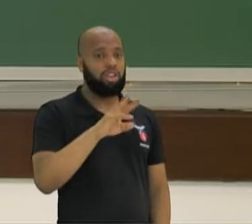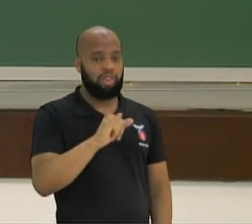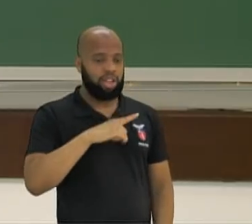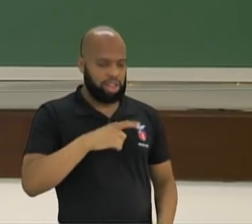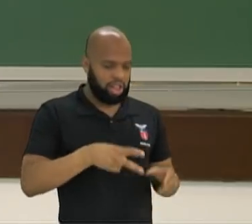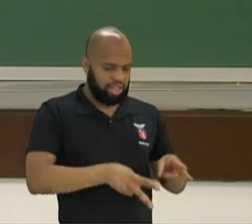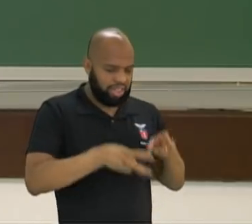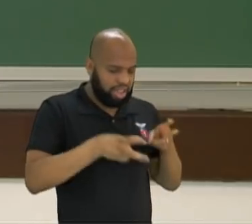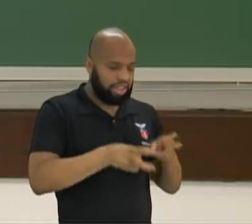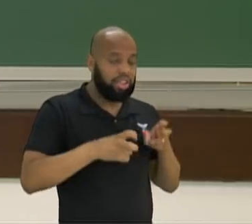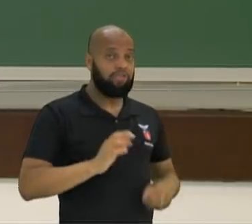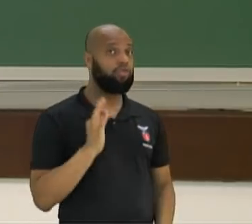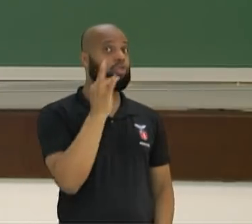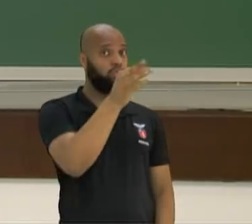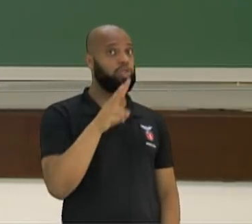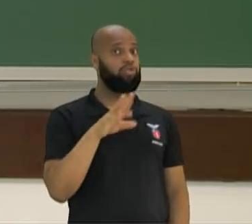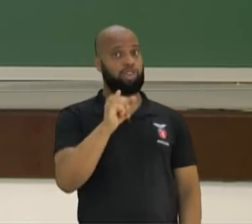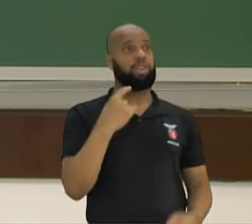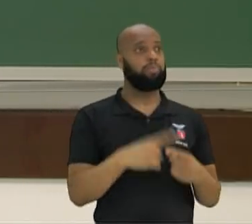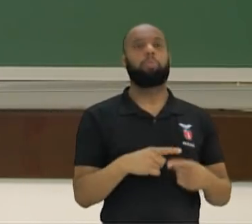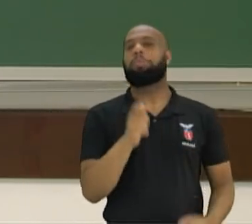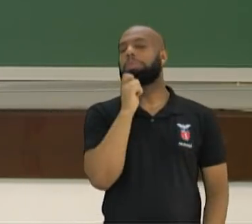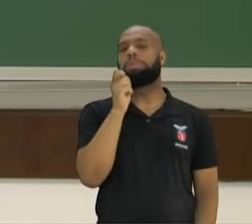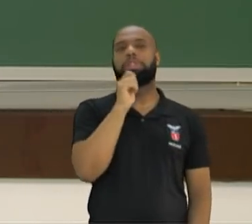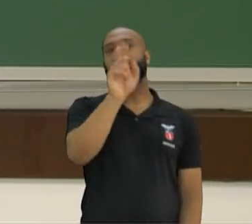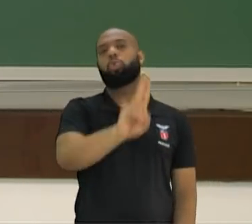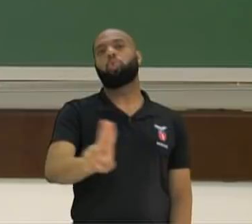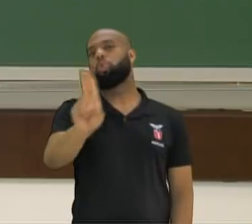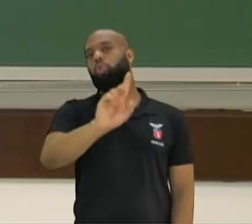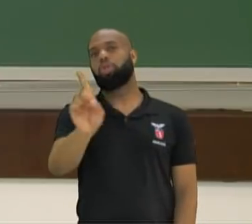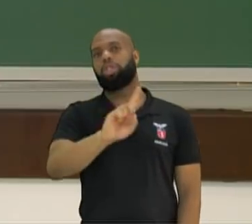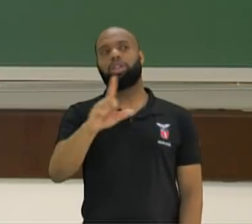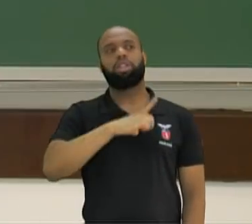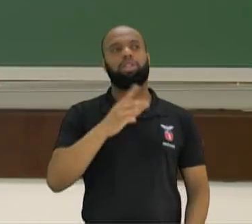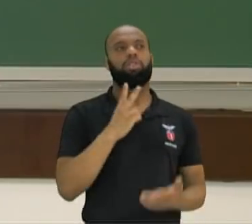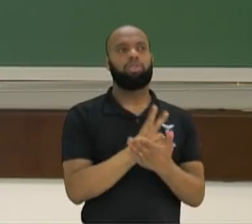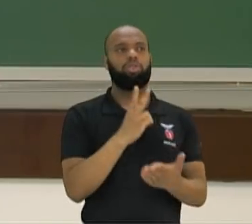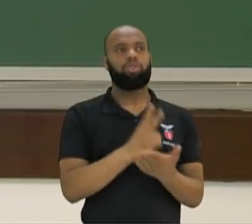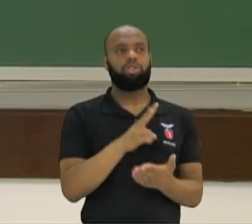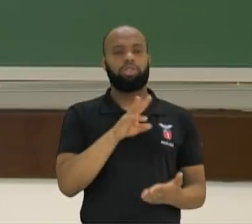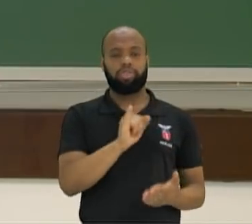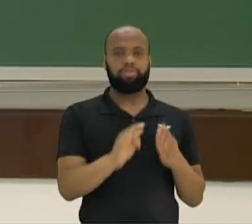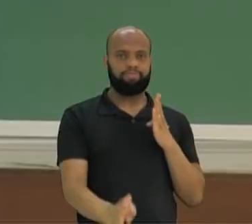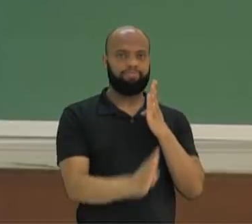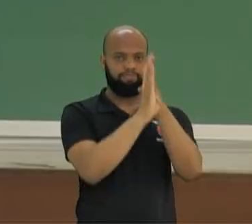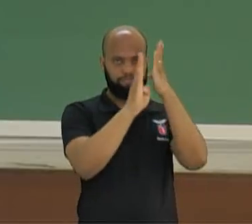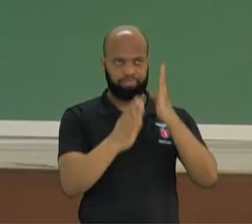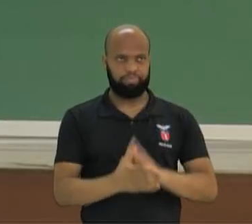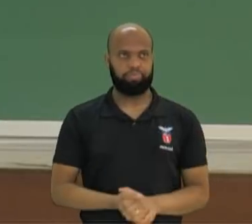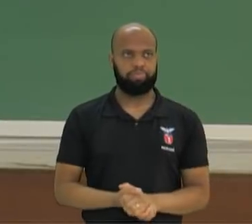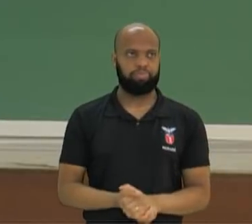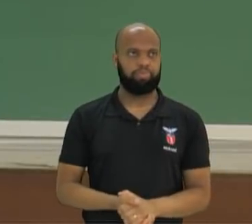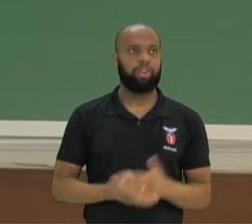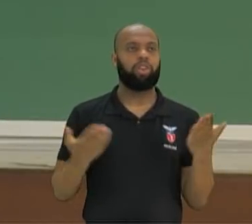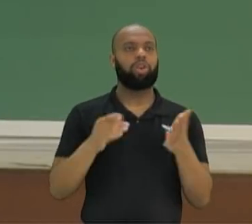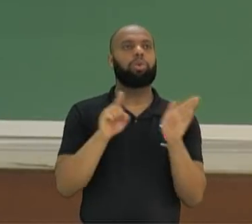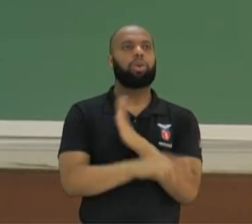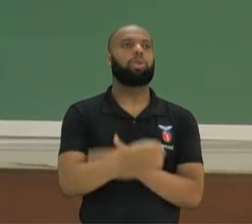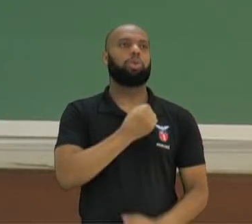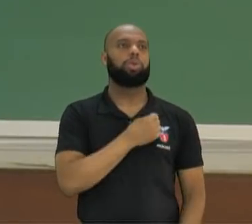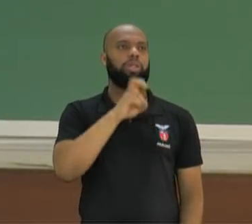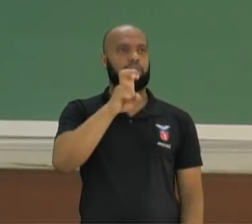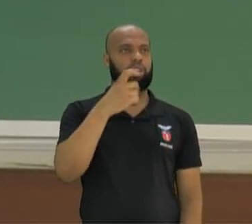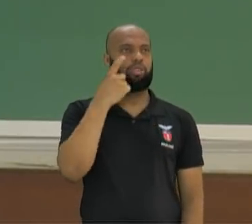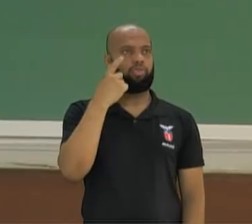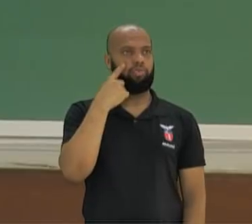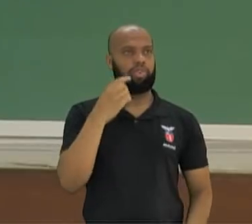muita extração mineral por lá, porque as reservas estão lá ainda para serem descobertas e exploradas. Vamos